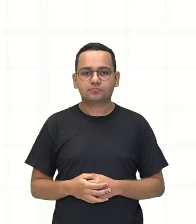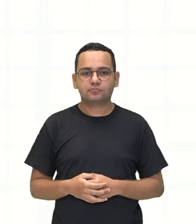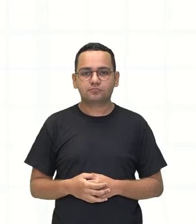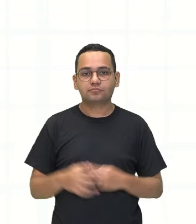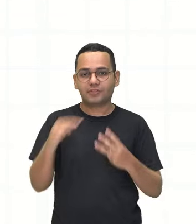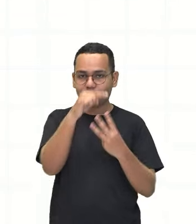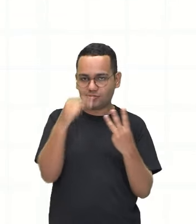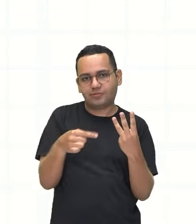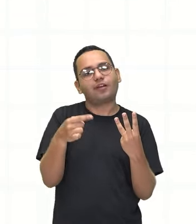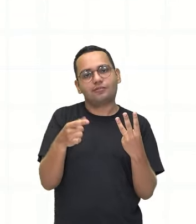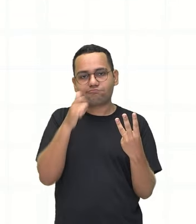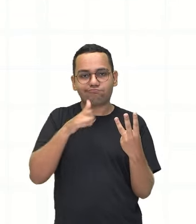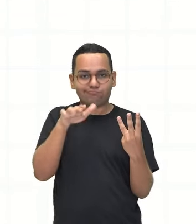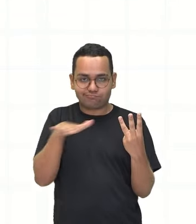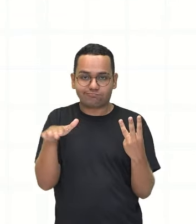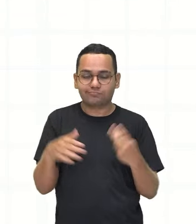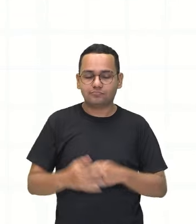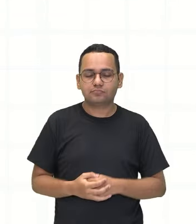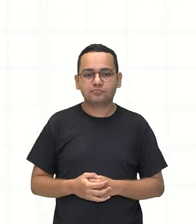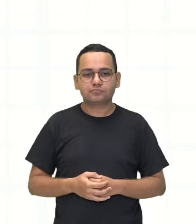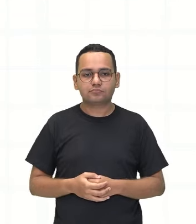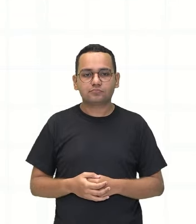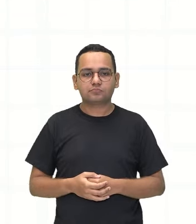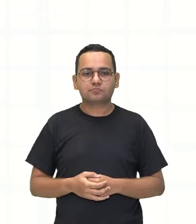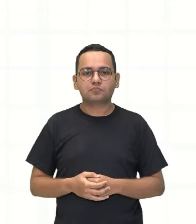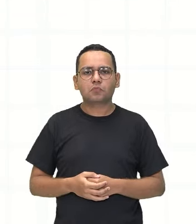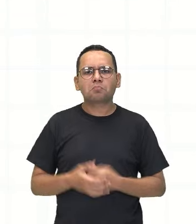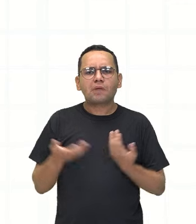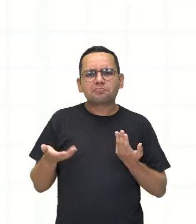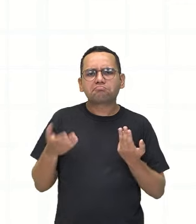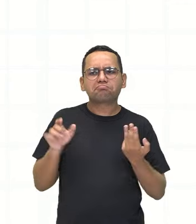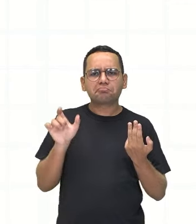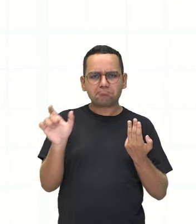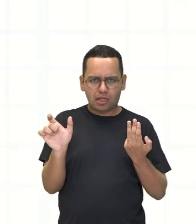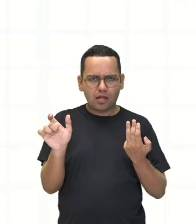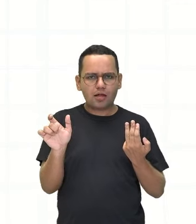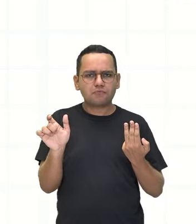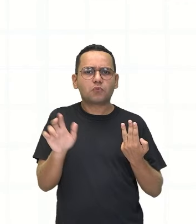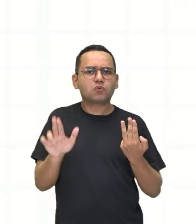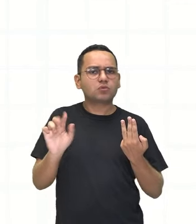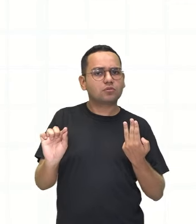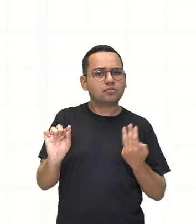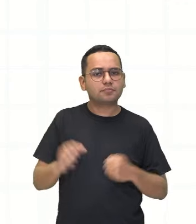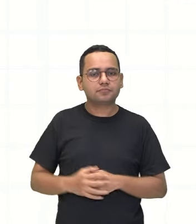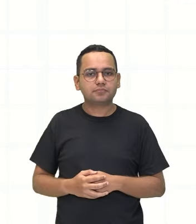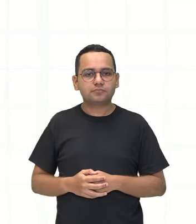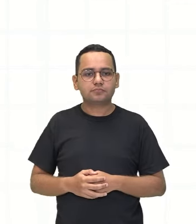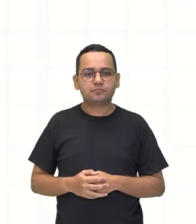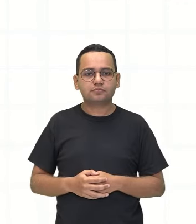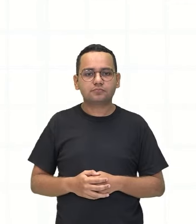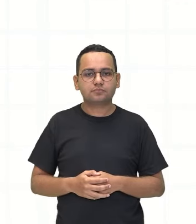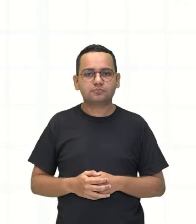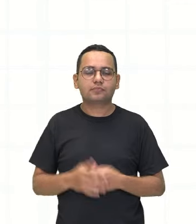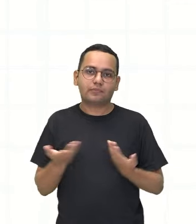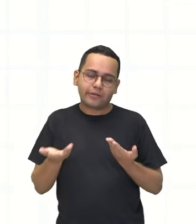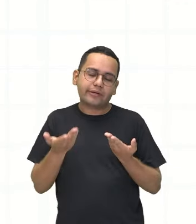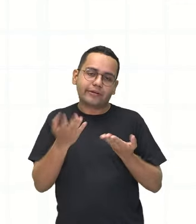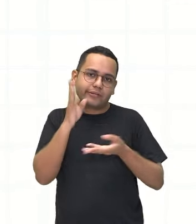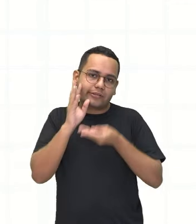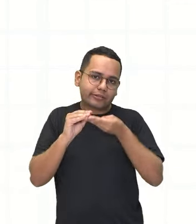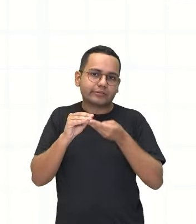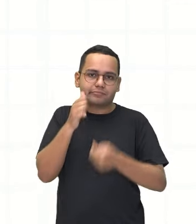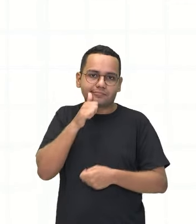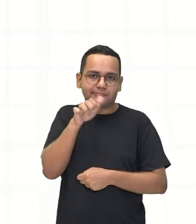as crianças, Porque quando a gente usa a palavra meninas, sempre nos remete a ainda ser uma criança,